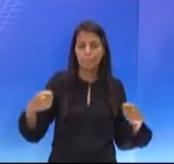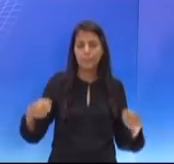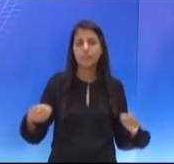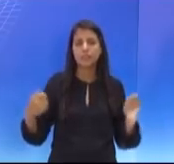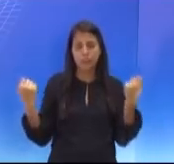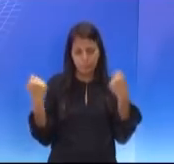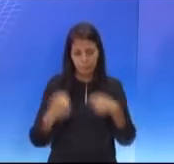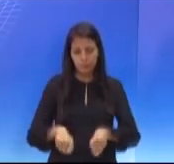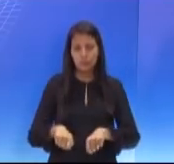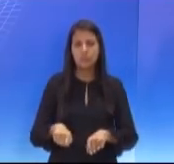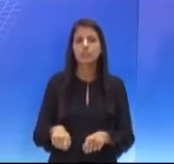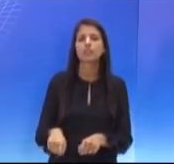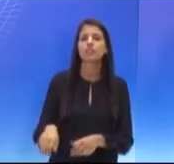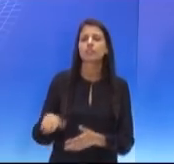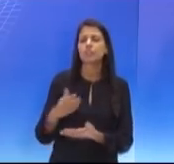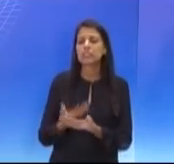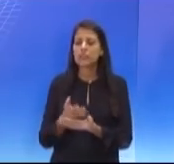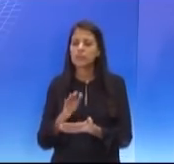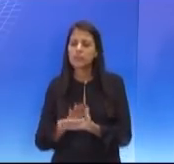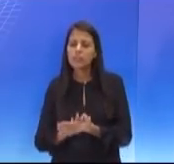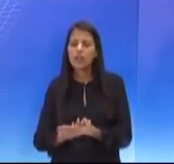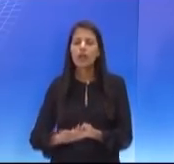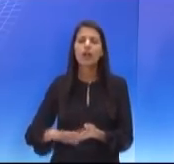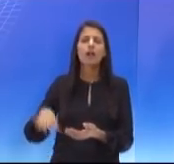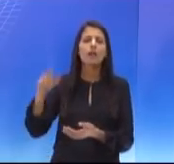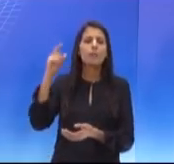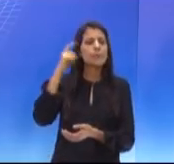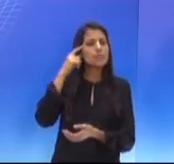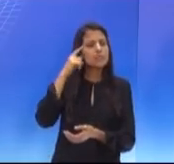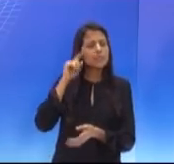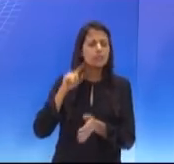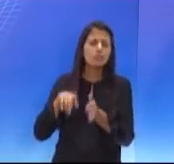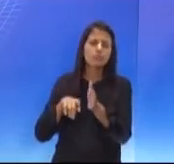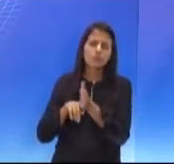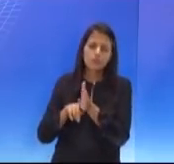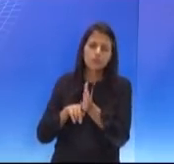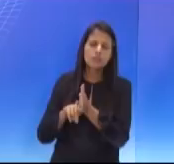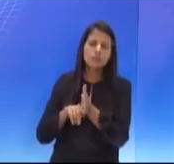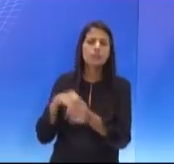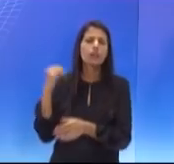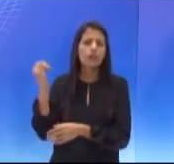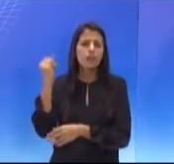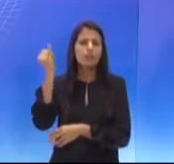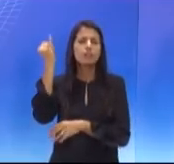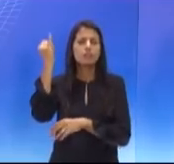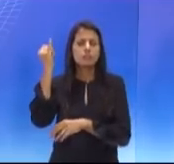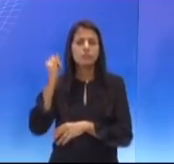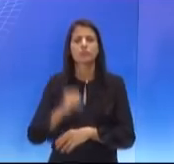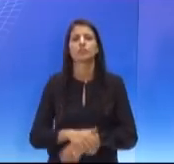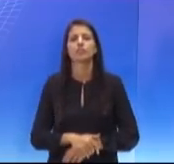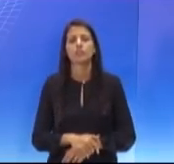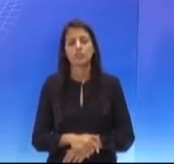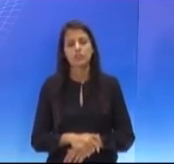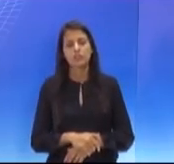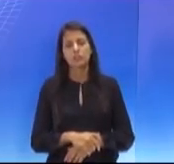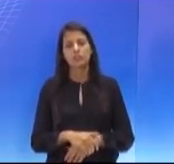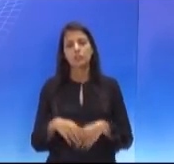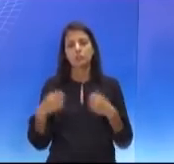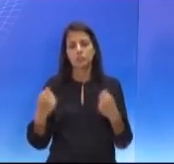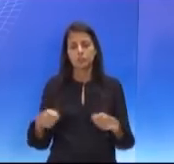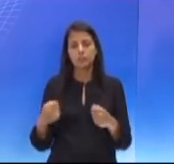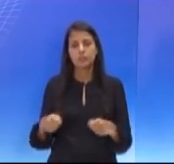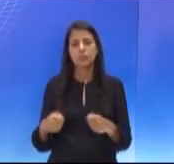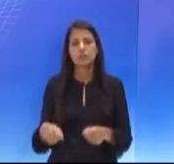dificuldade em interpretação, estude interpretação de texto. Tem dificuldade nas operações básicas,